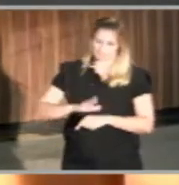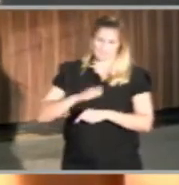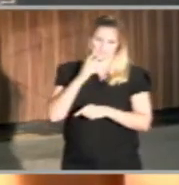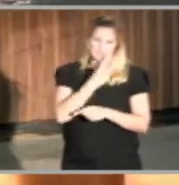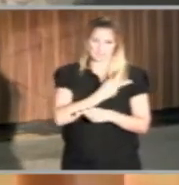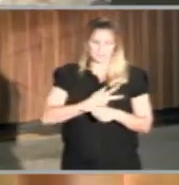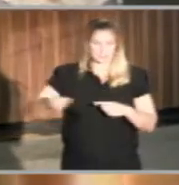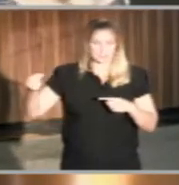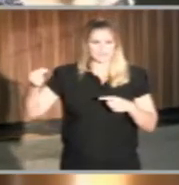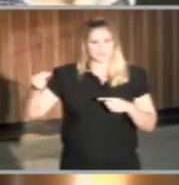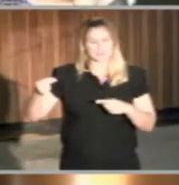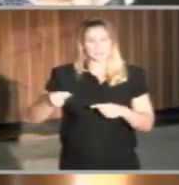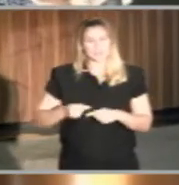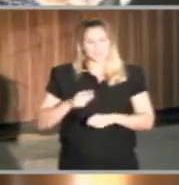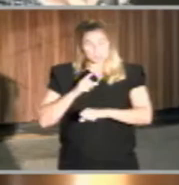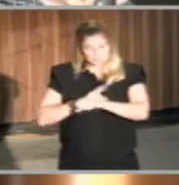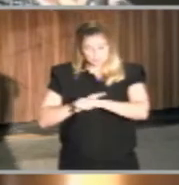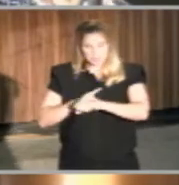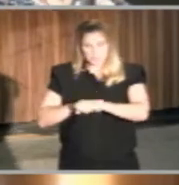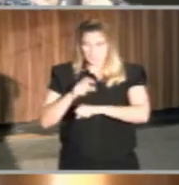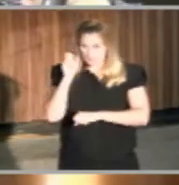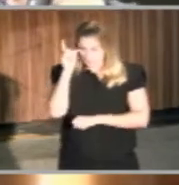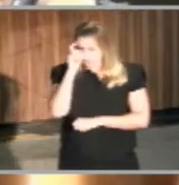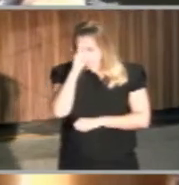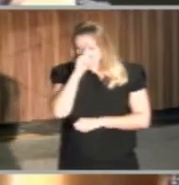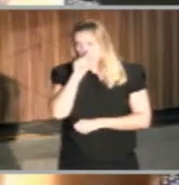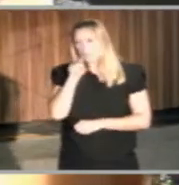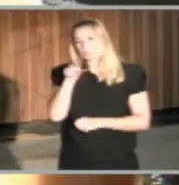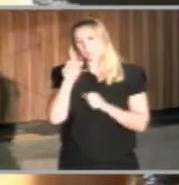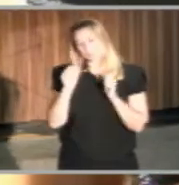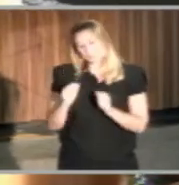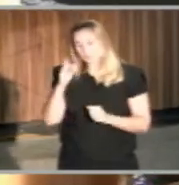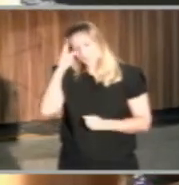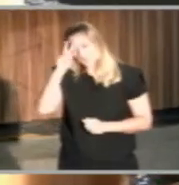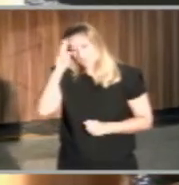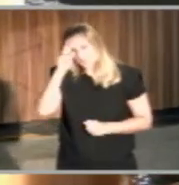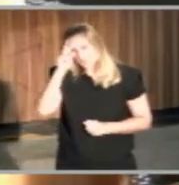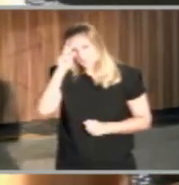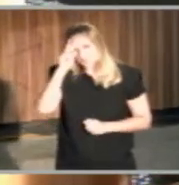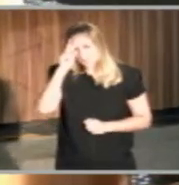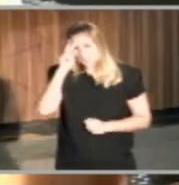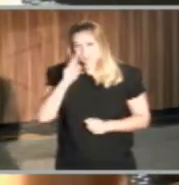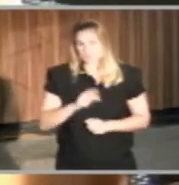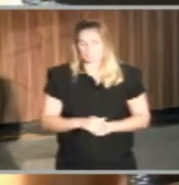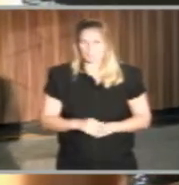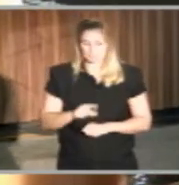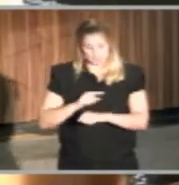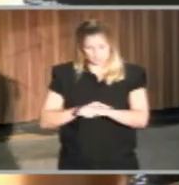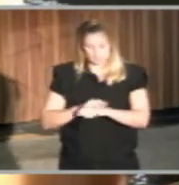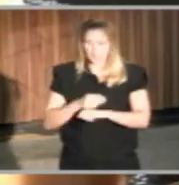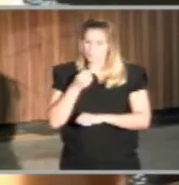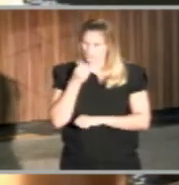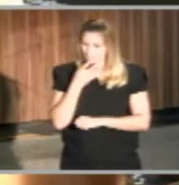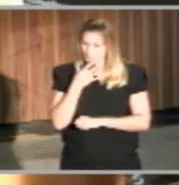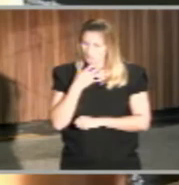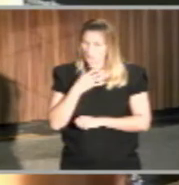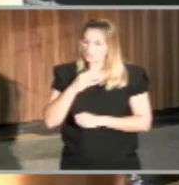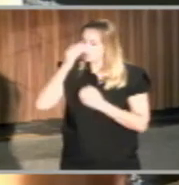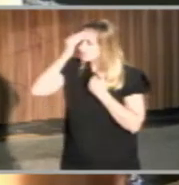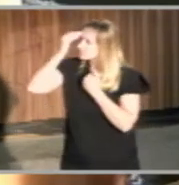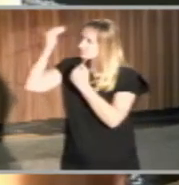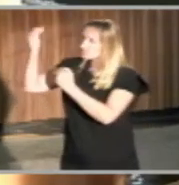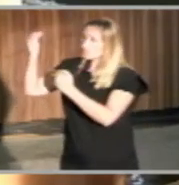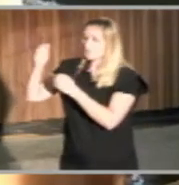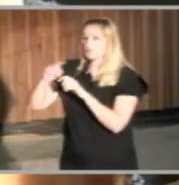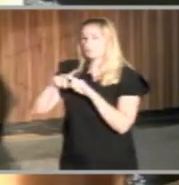disso na hora que vier dificuldade, porque é muito fácil darmos graças quando está tudo bem, mas quando está difícil, tenhamos a